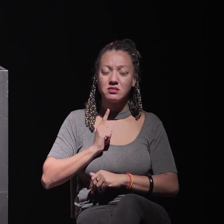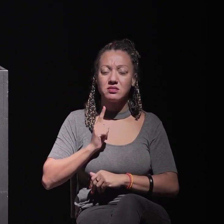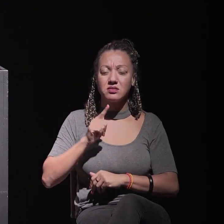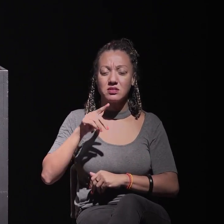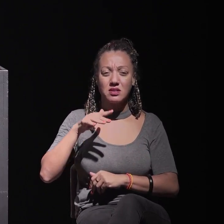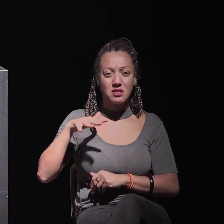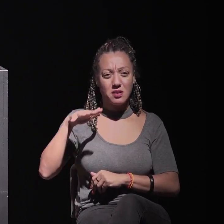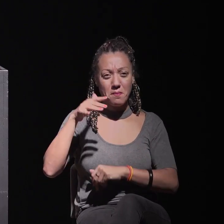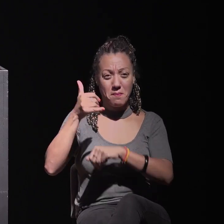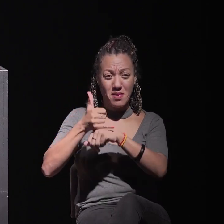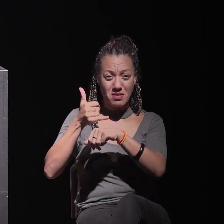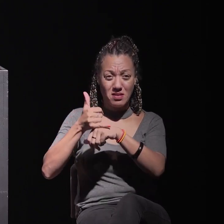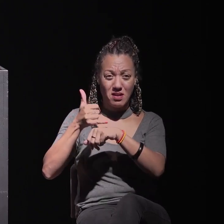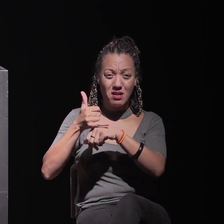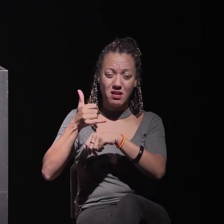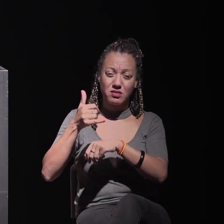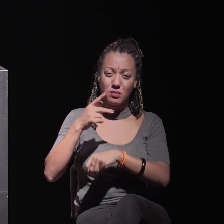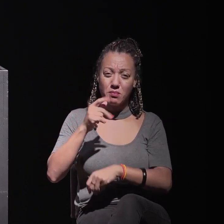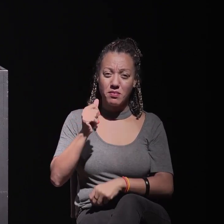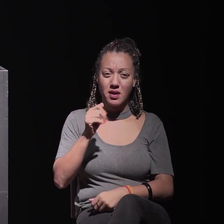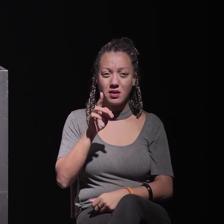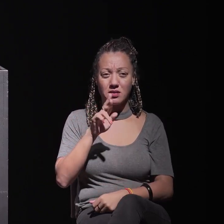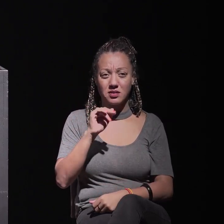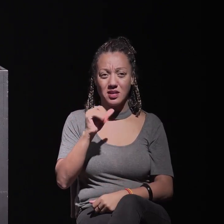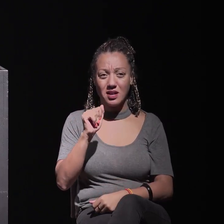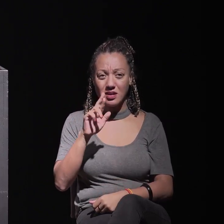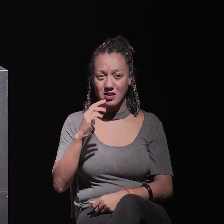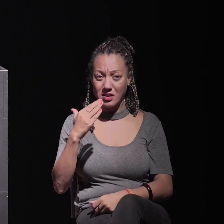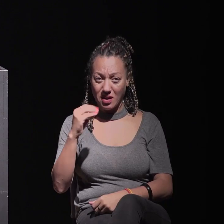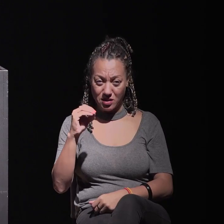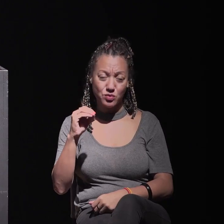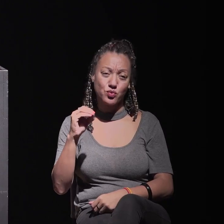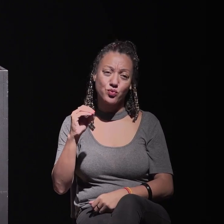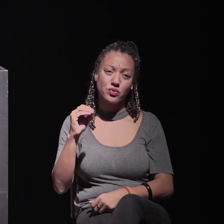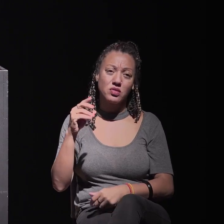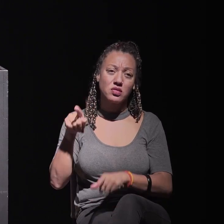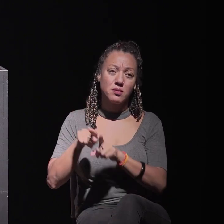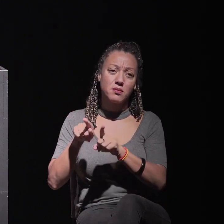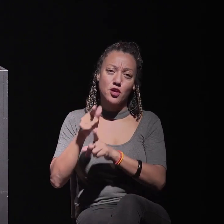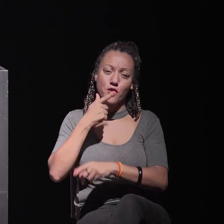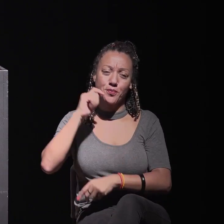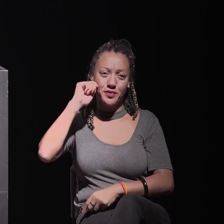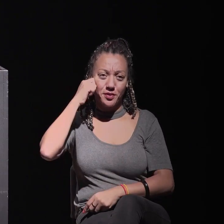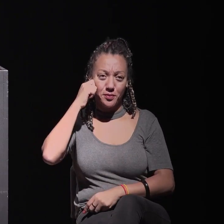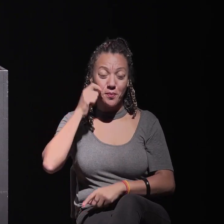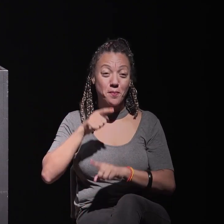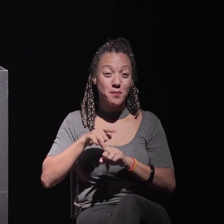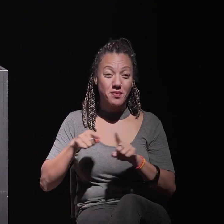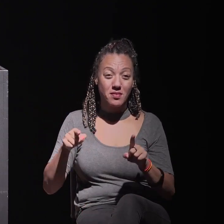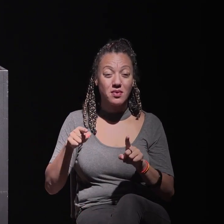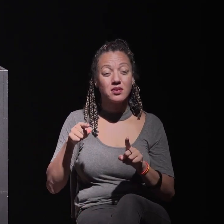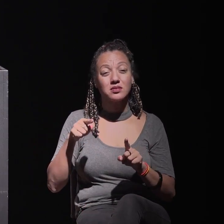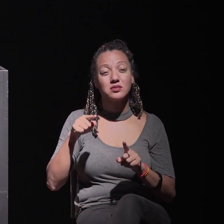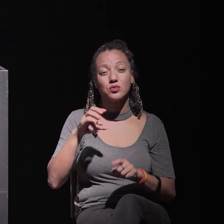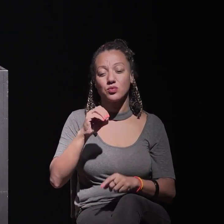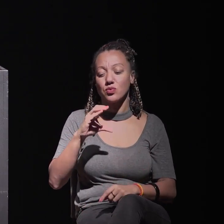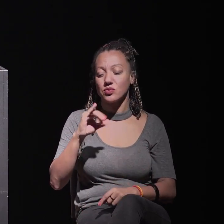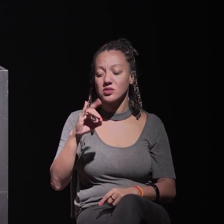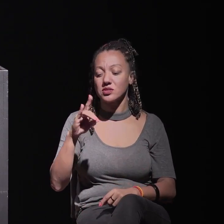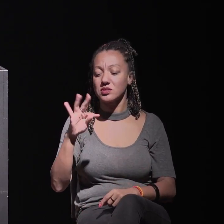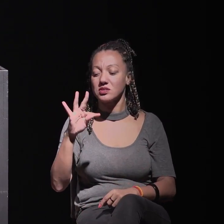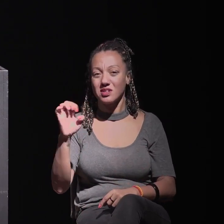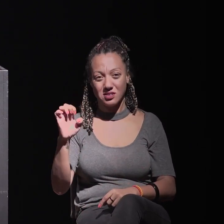atinge diretamente aos homens negros, por outro lado, há uma experiência histórica de gênero de todo o Ocidente, marcado pelo processo